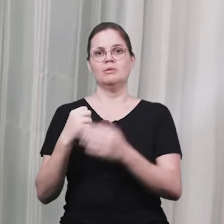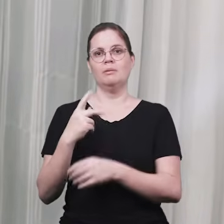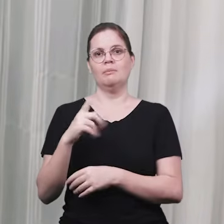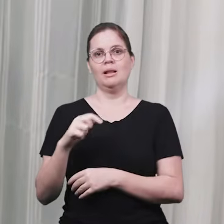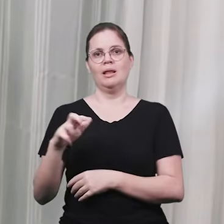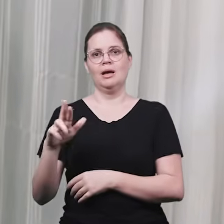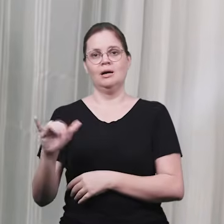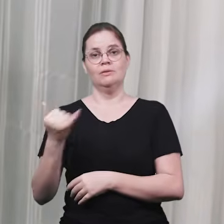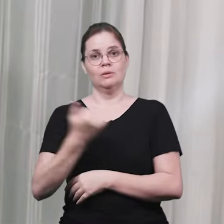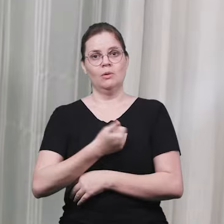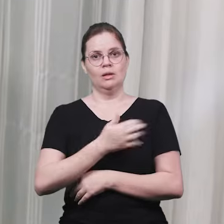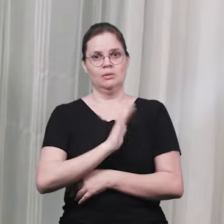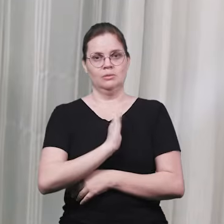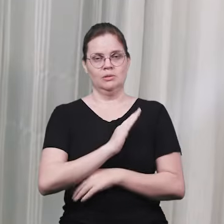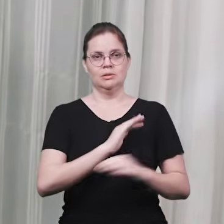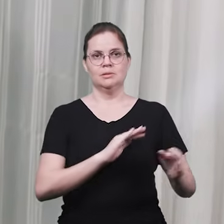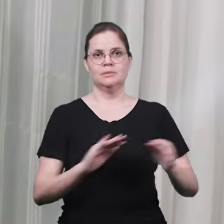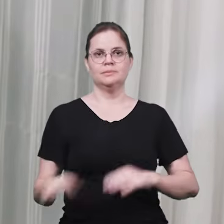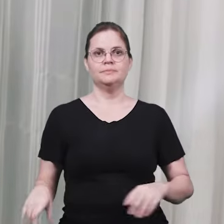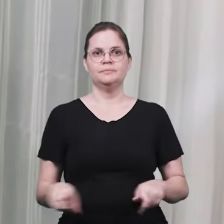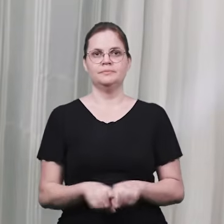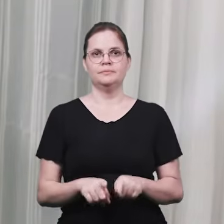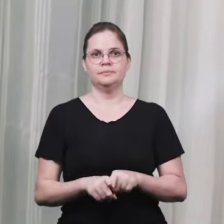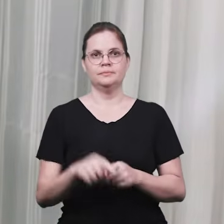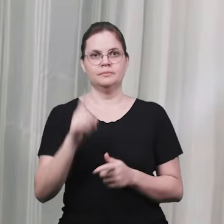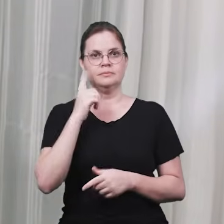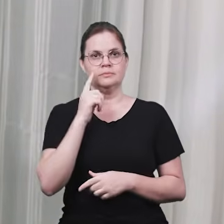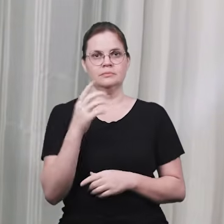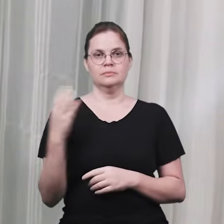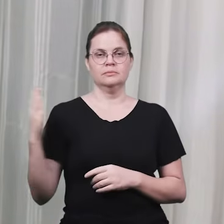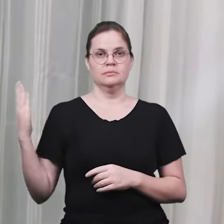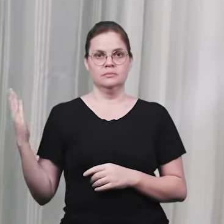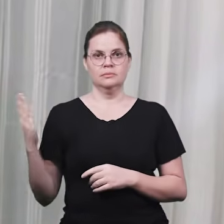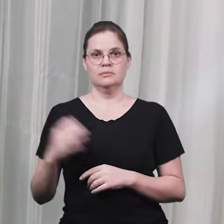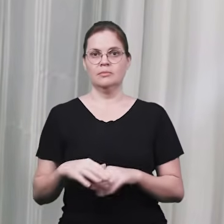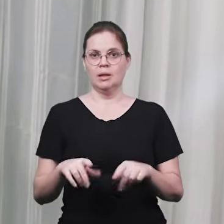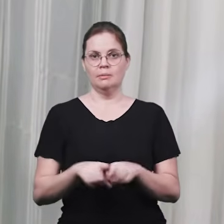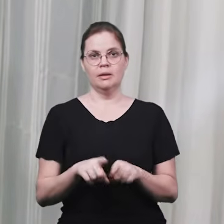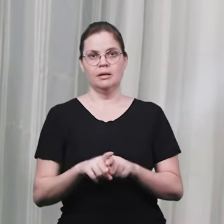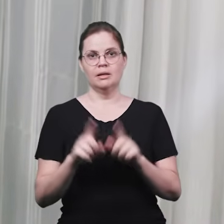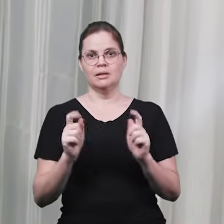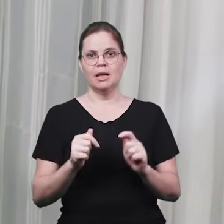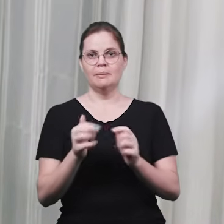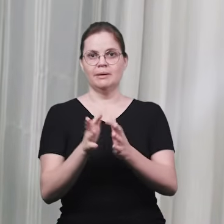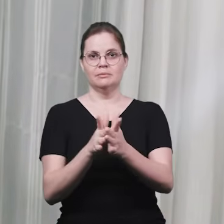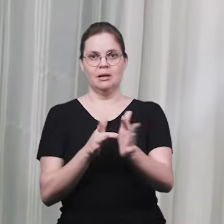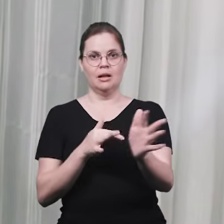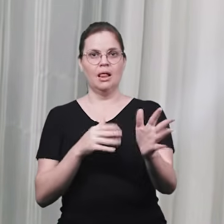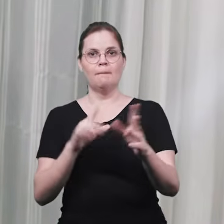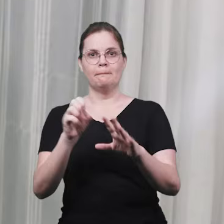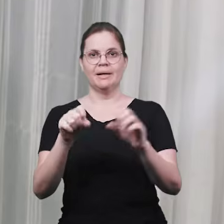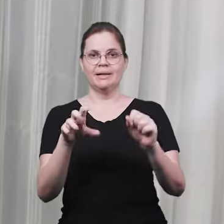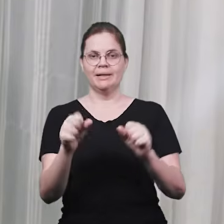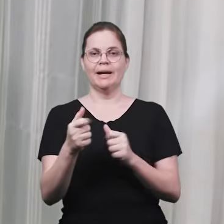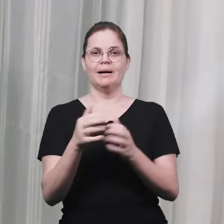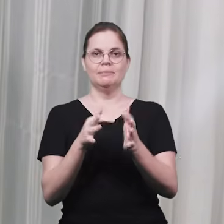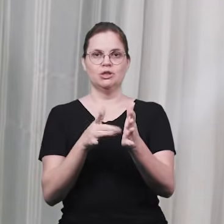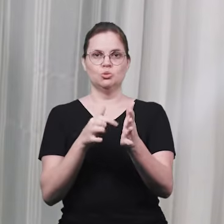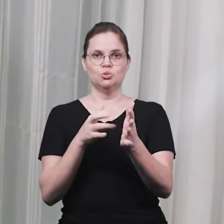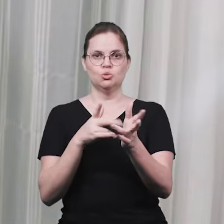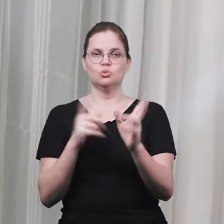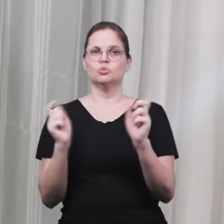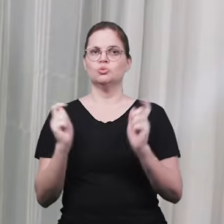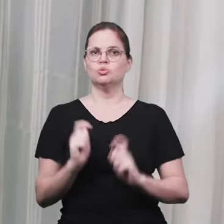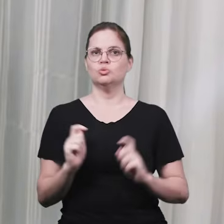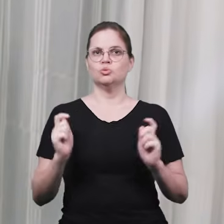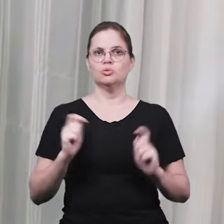uma comunicação direta. Ou um recurso em 3D, 2D, para que a criança possa ter o acesso, possa tocar, possa manusear.